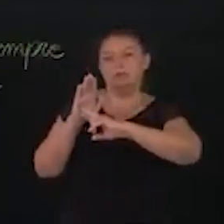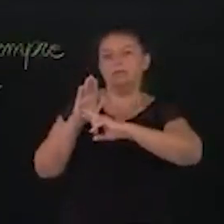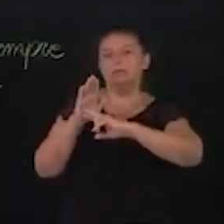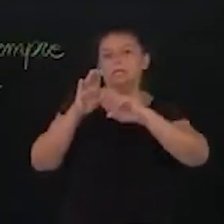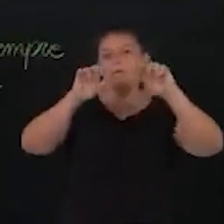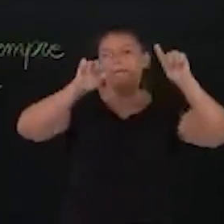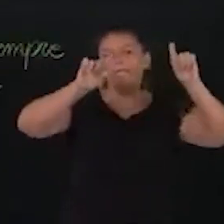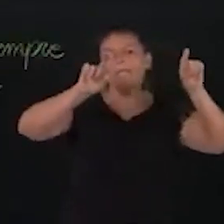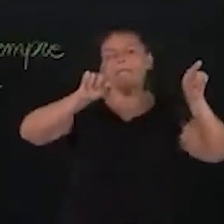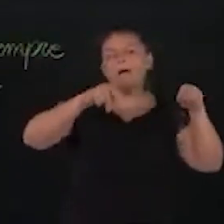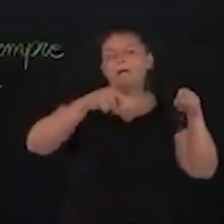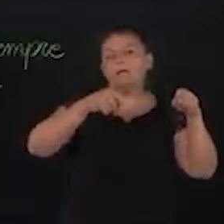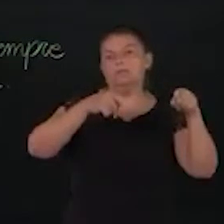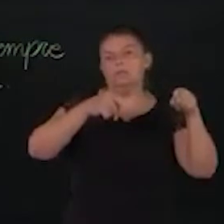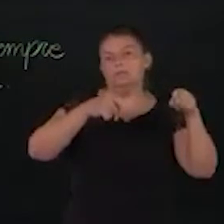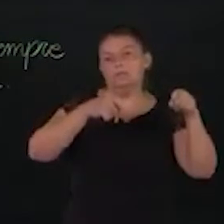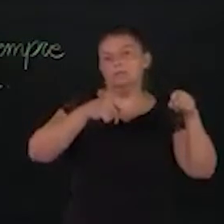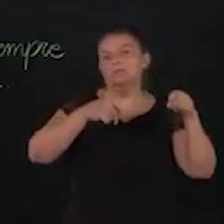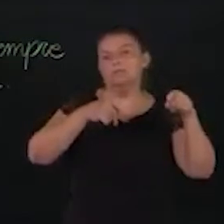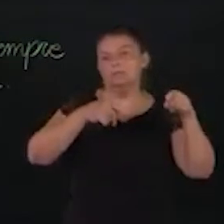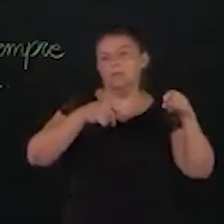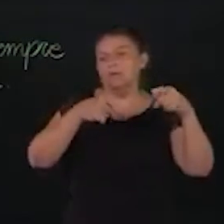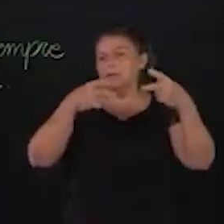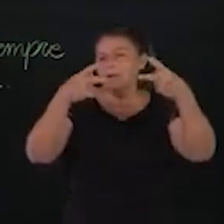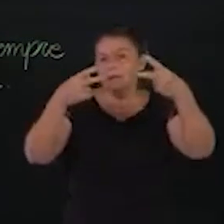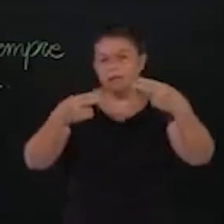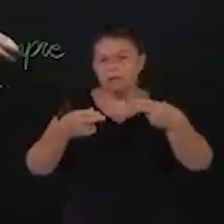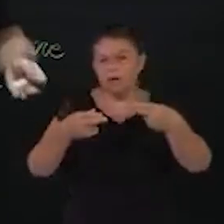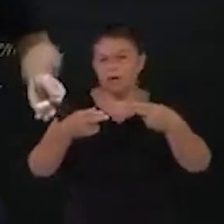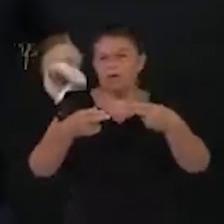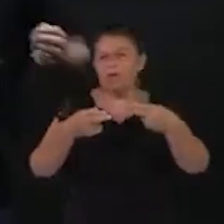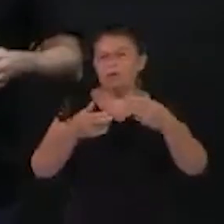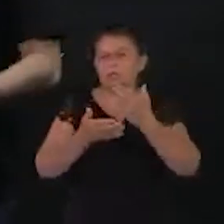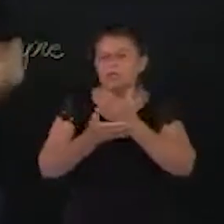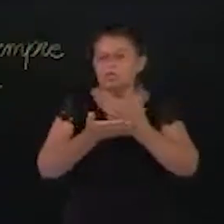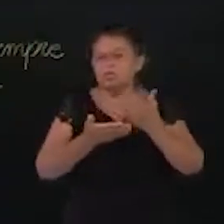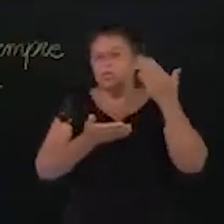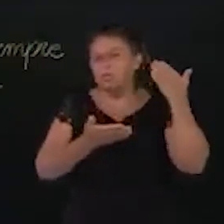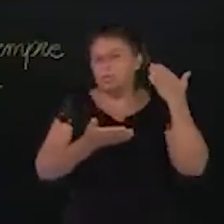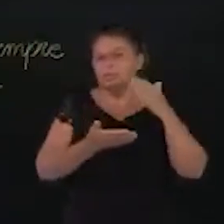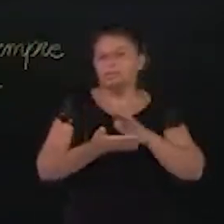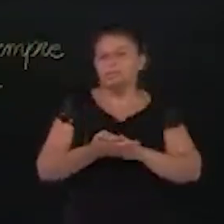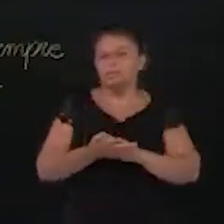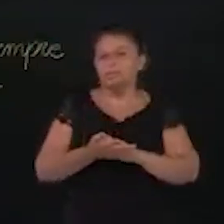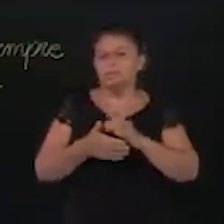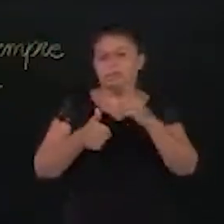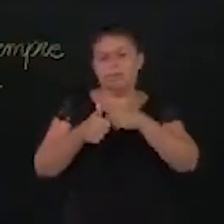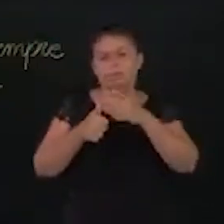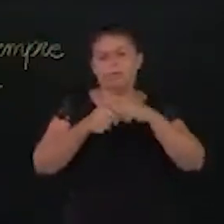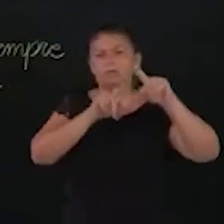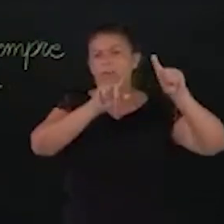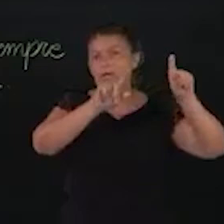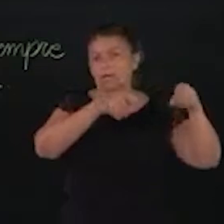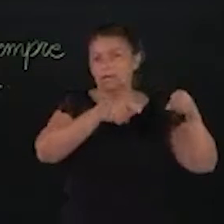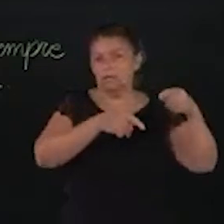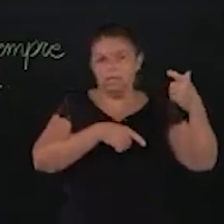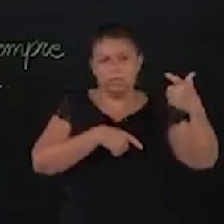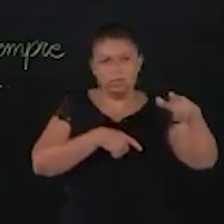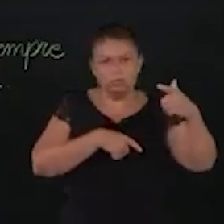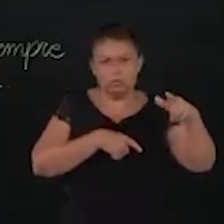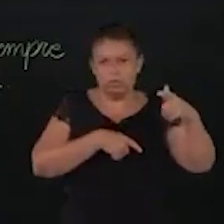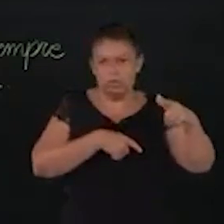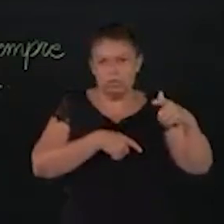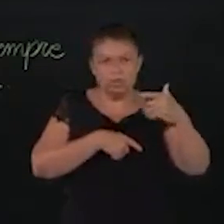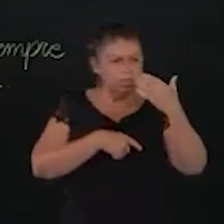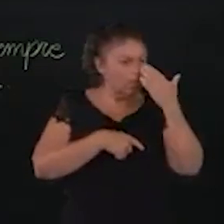parênteses será a mesma que a gente utilizou aqui em cima. Qual regrinha é essa? No primeiro parênteses, se não